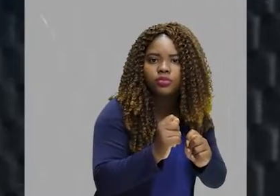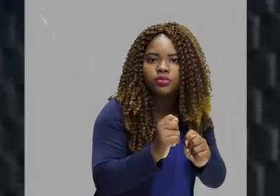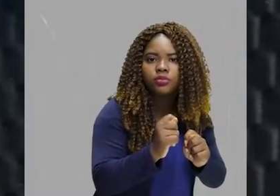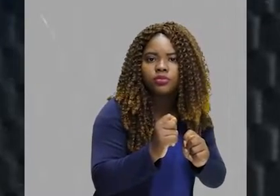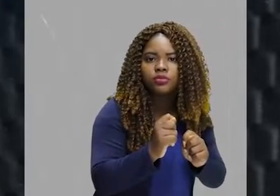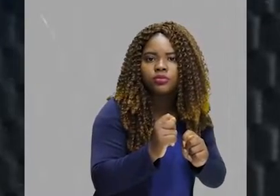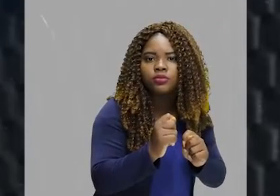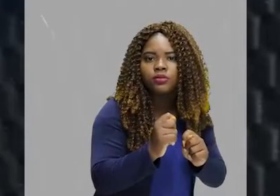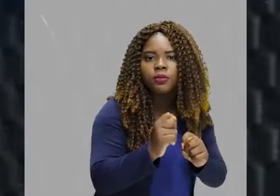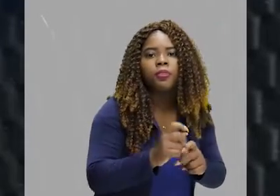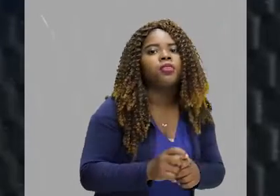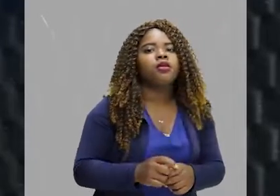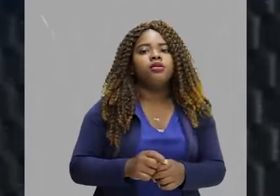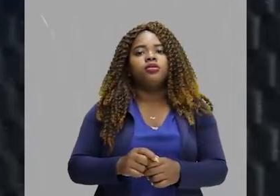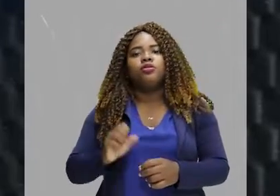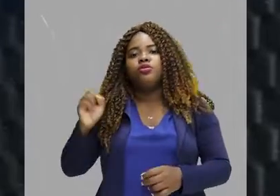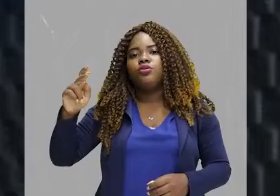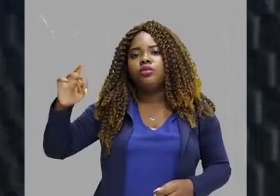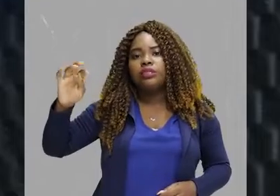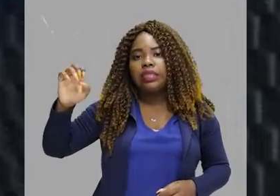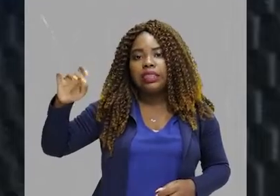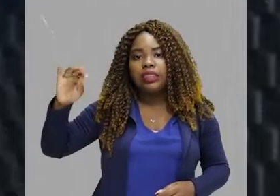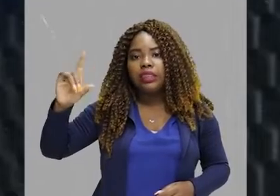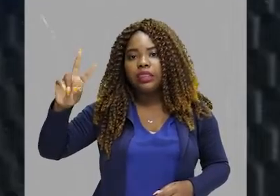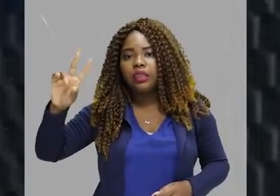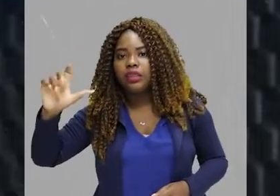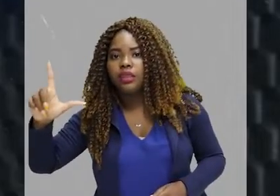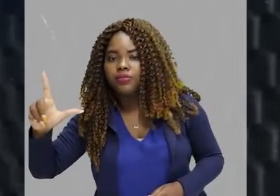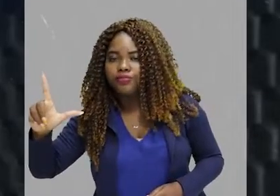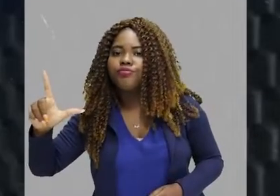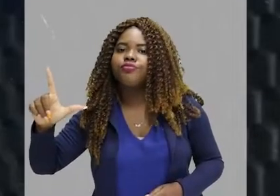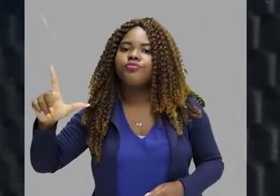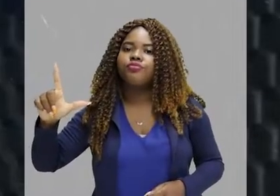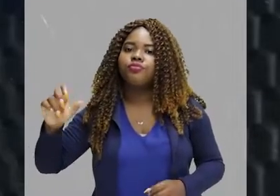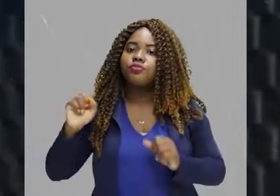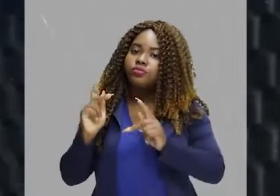sustentável. Se só houver desenvolvimento econômico sem haver